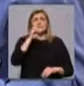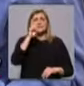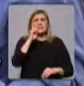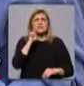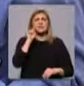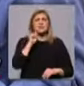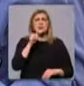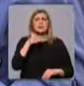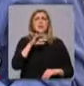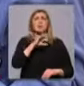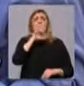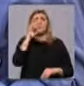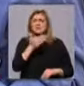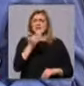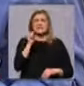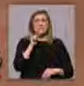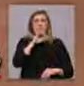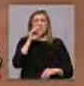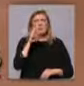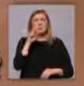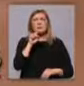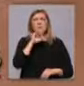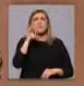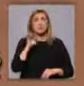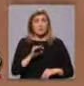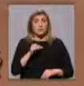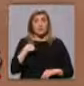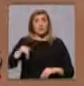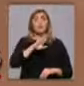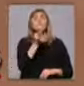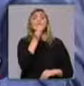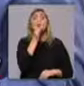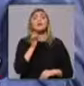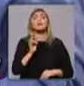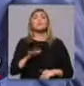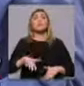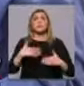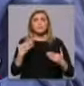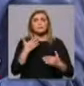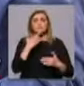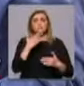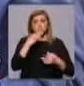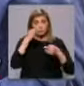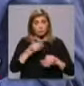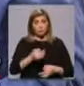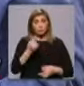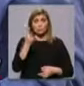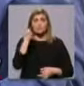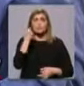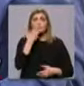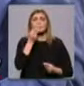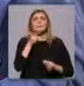nele não sei quantos por centos 7 mil por cento oito mil por cento nós estamos a falar de de facto numa